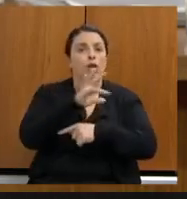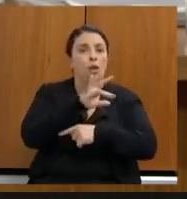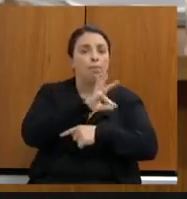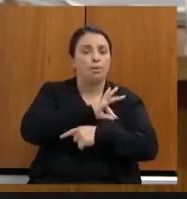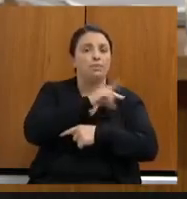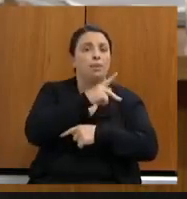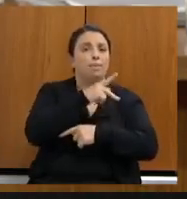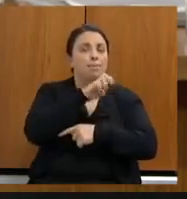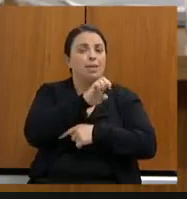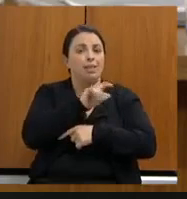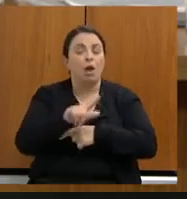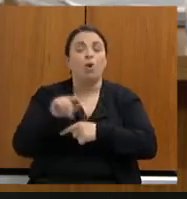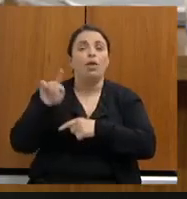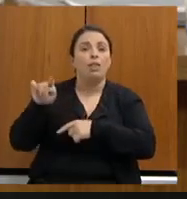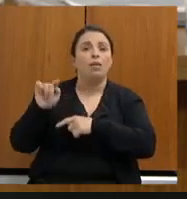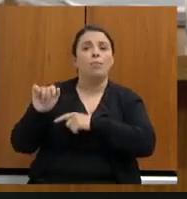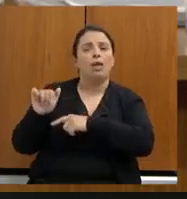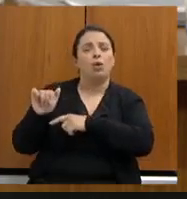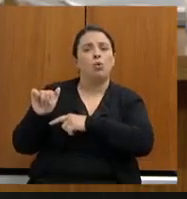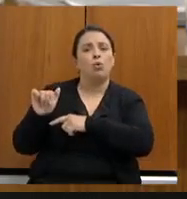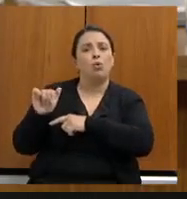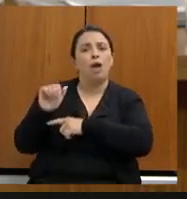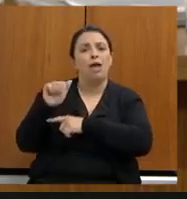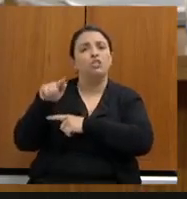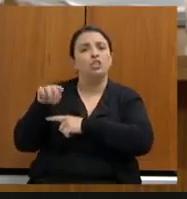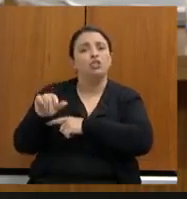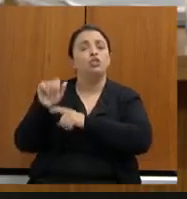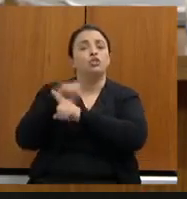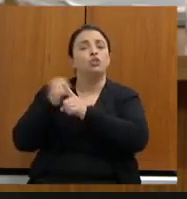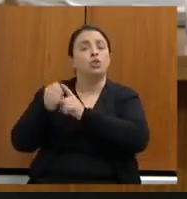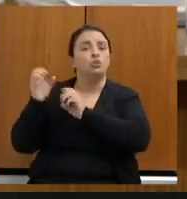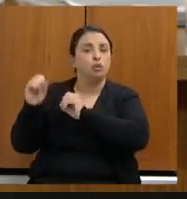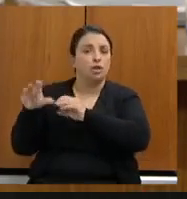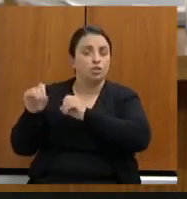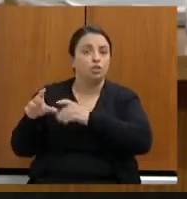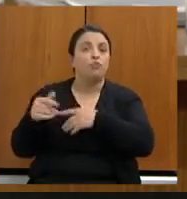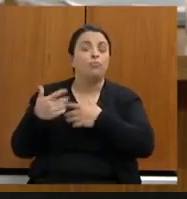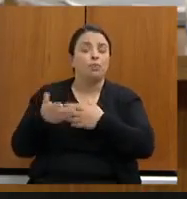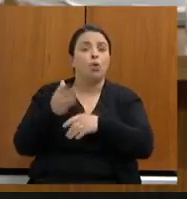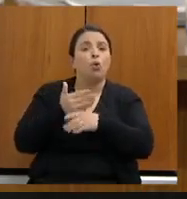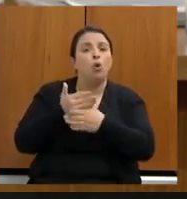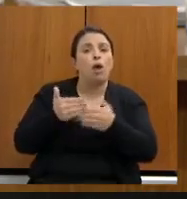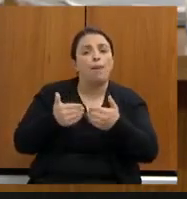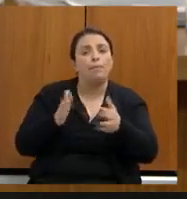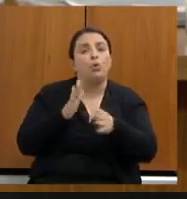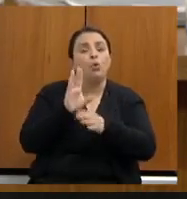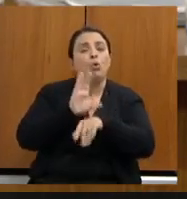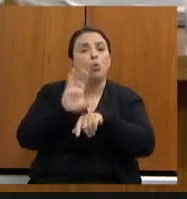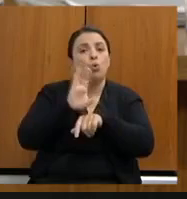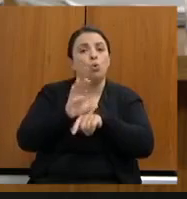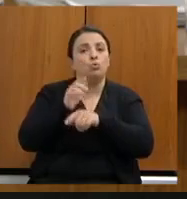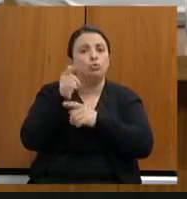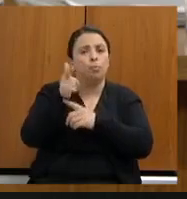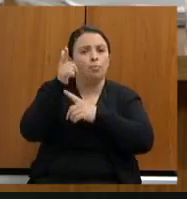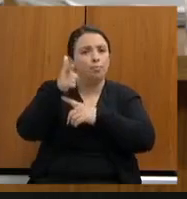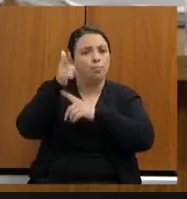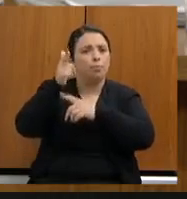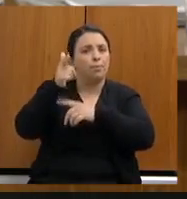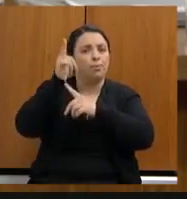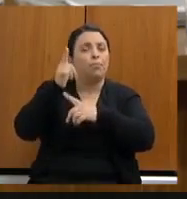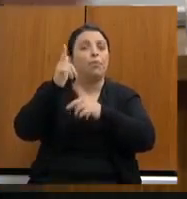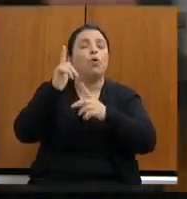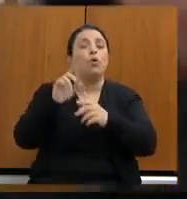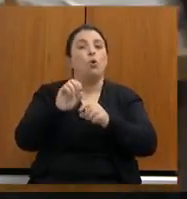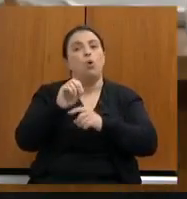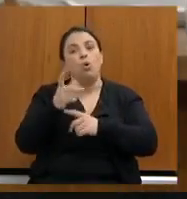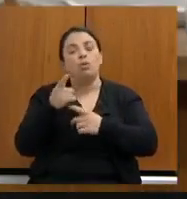então começamos agora cursos de tiro Além disso outros cursos de formação como retenção contra retenção